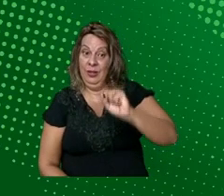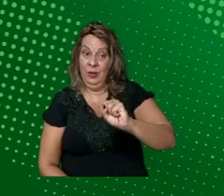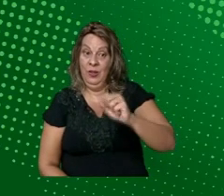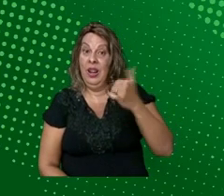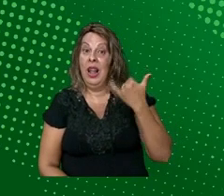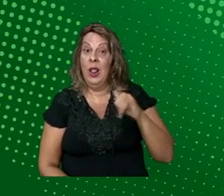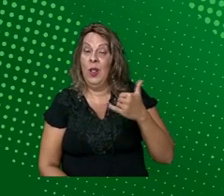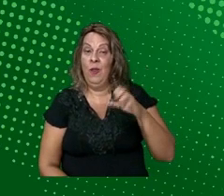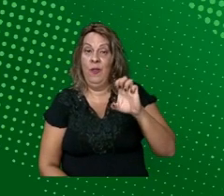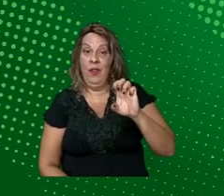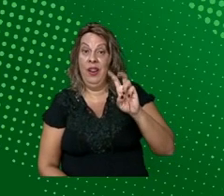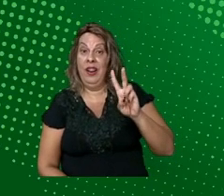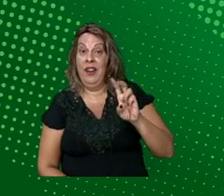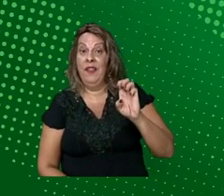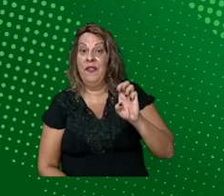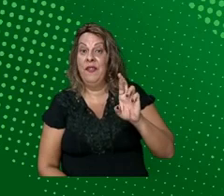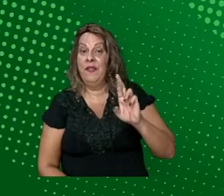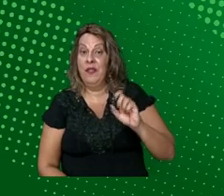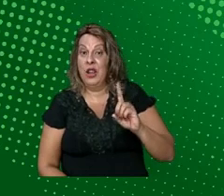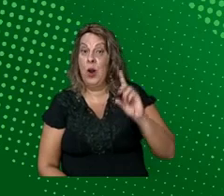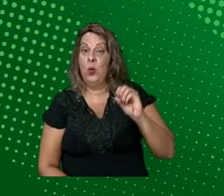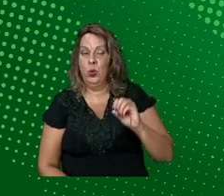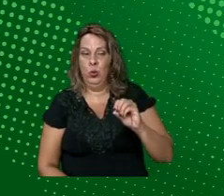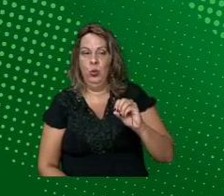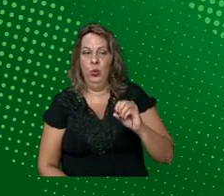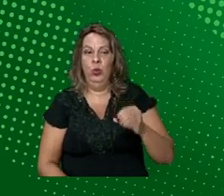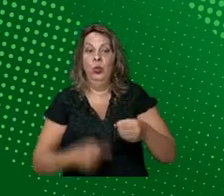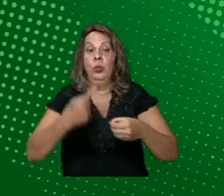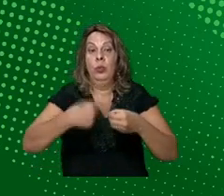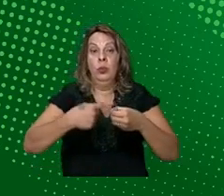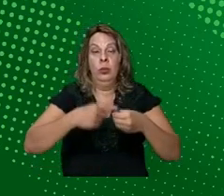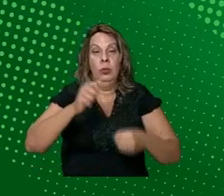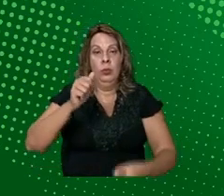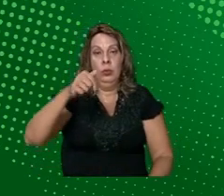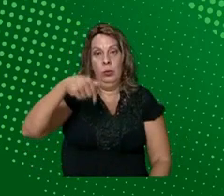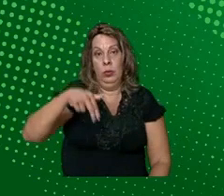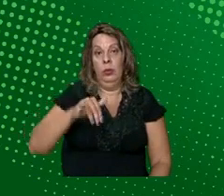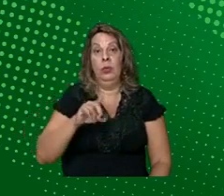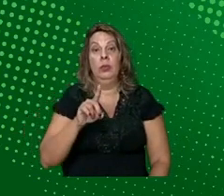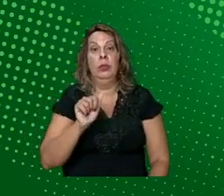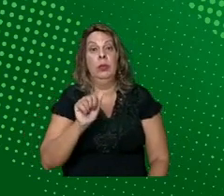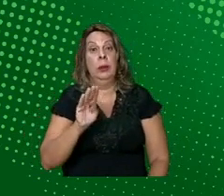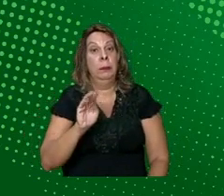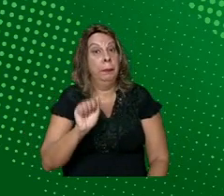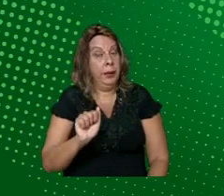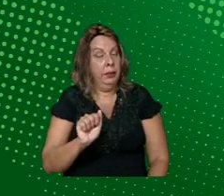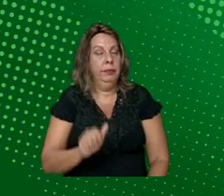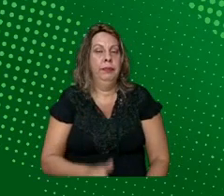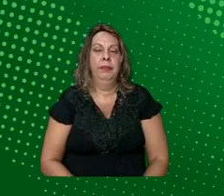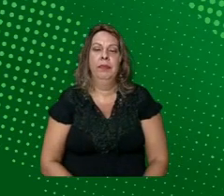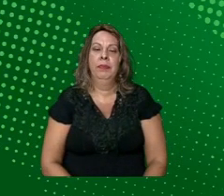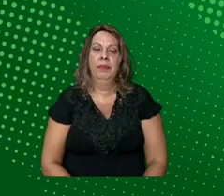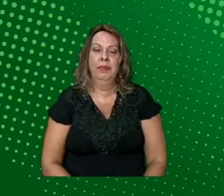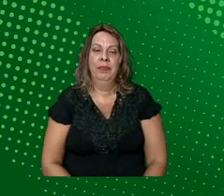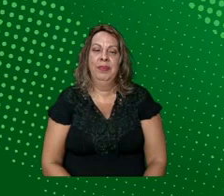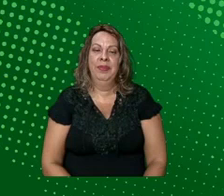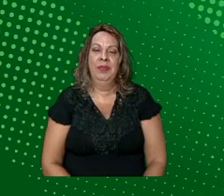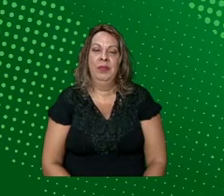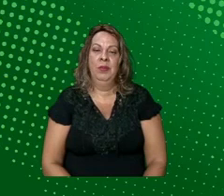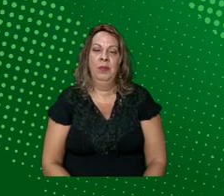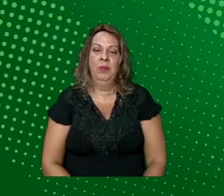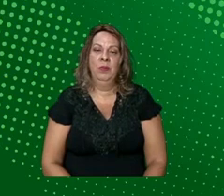204338, alô Everaldo de Aquidaban, adquiriu com Jailson lá da Regional Aquidaban. E olha